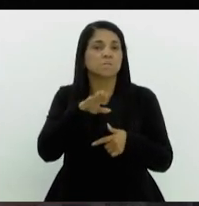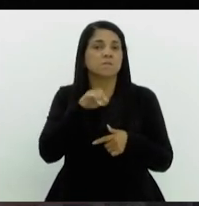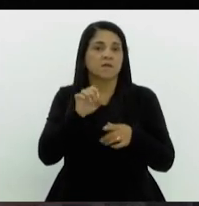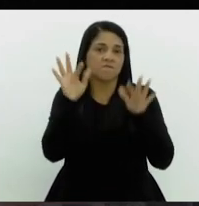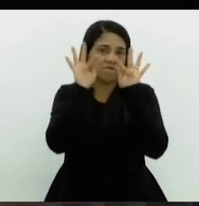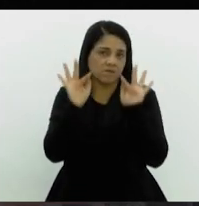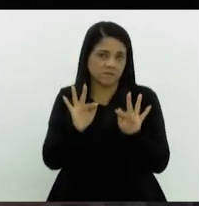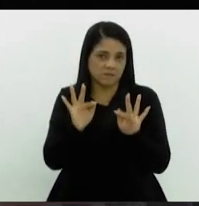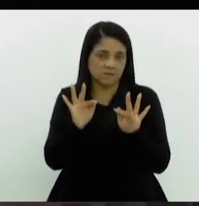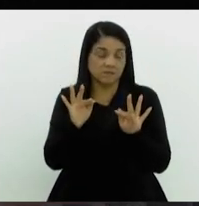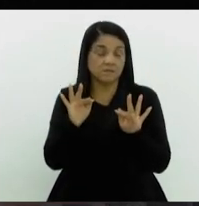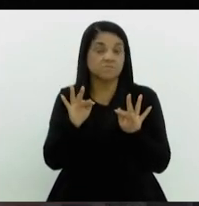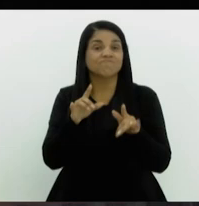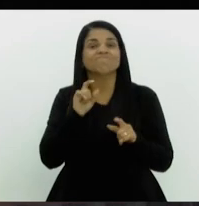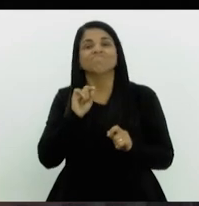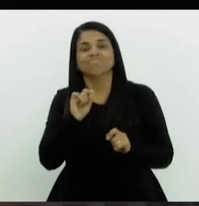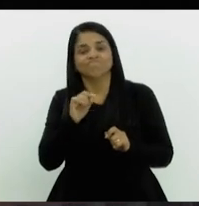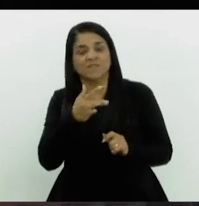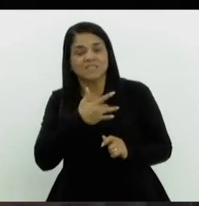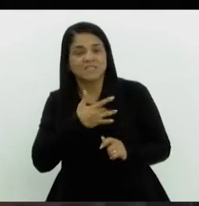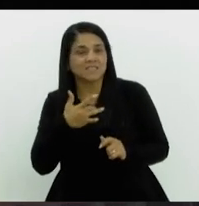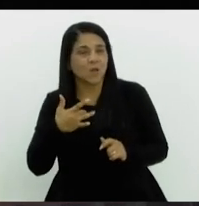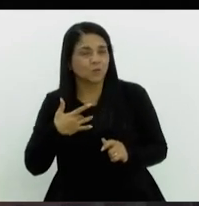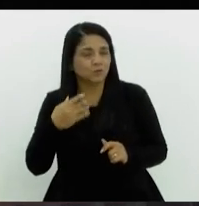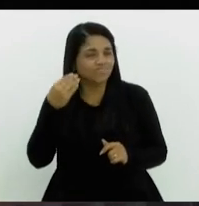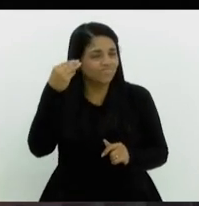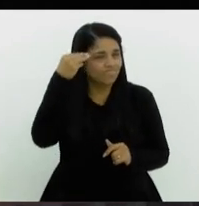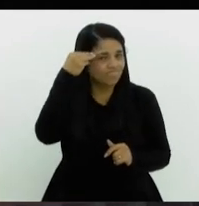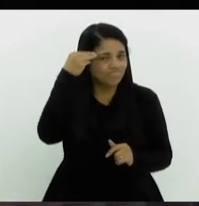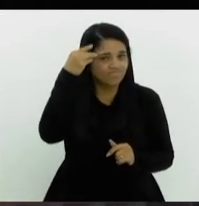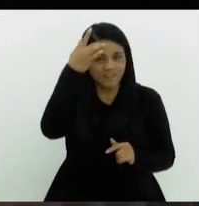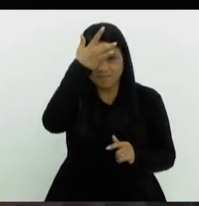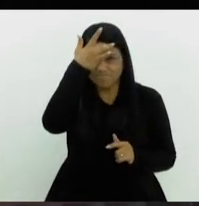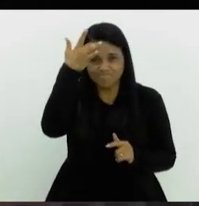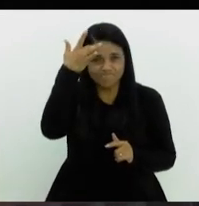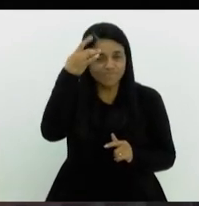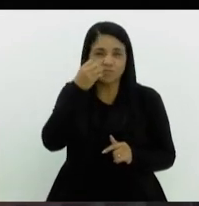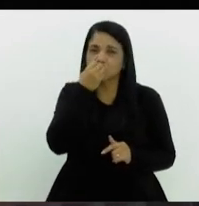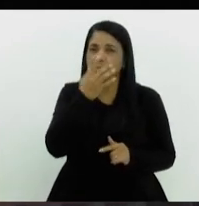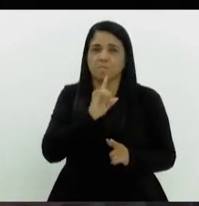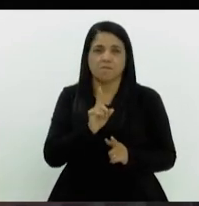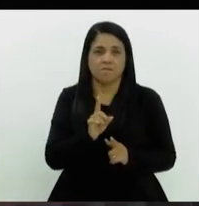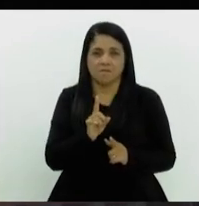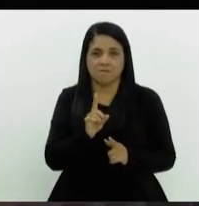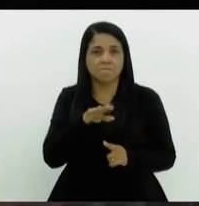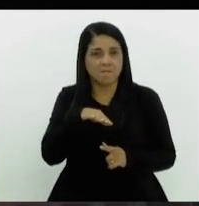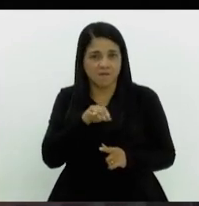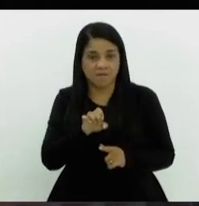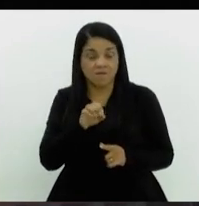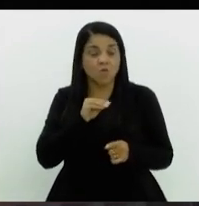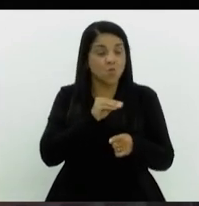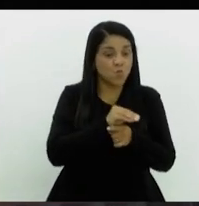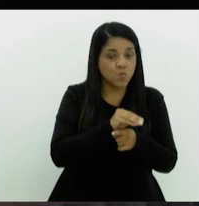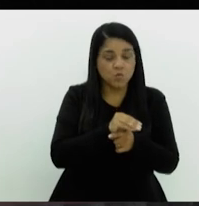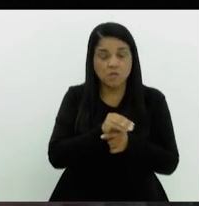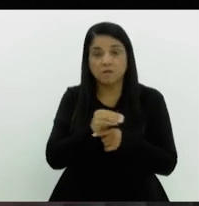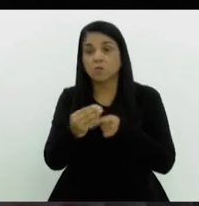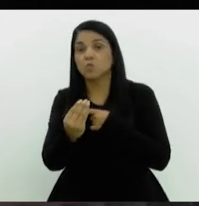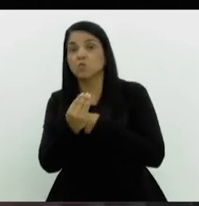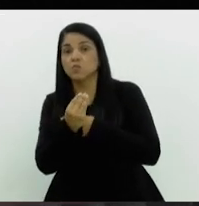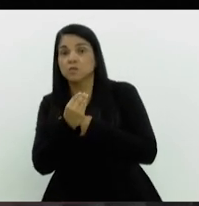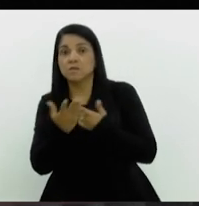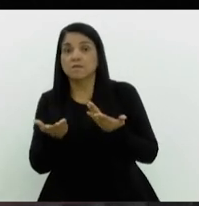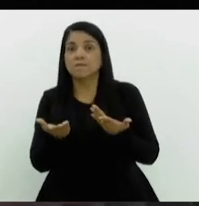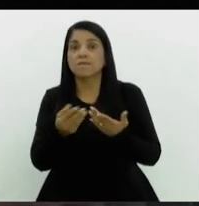que estão com a saúde mental que não está nada bem, que não estão nem um pouco saudáveis. Quem cuida de quem cuida? Essa fica a pergunta.